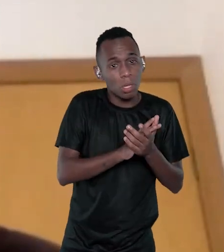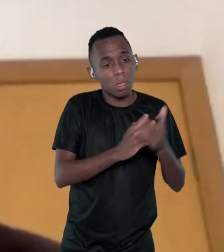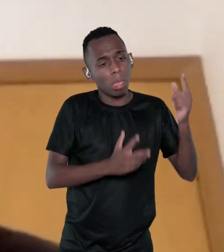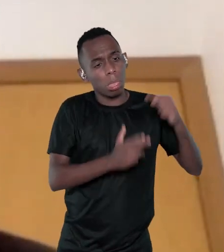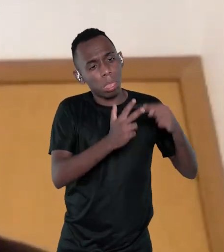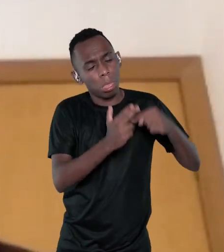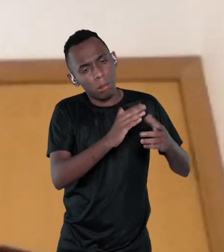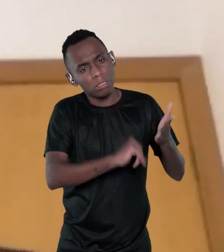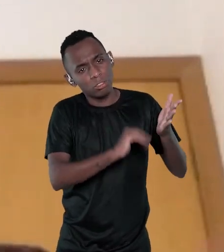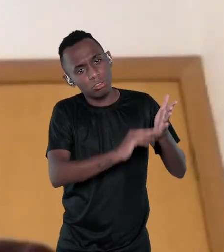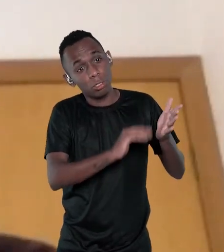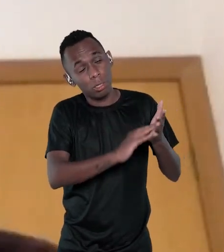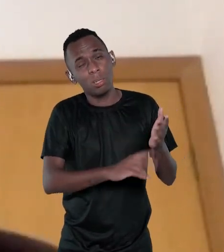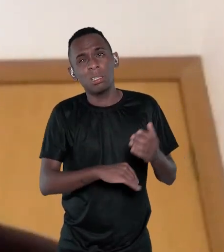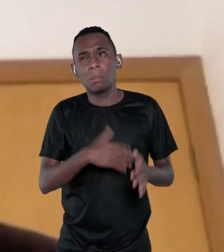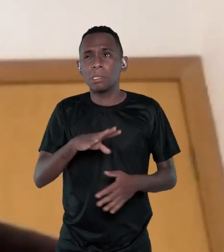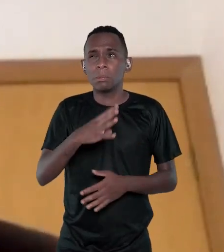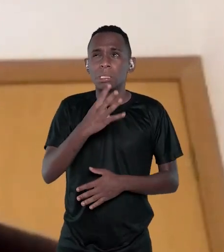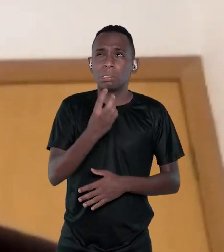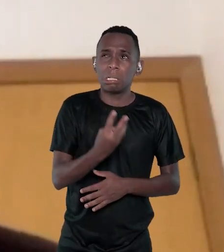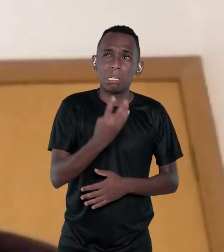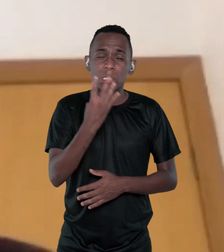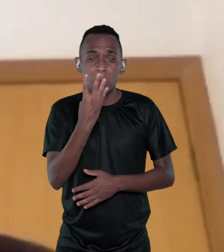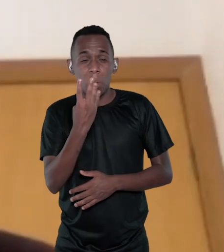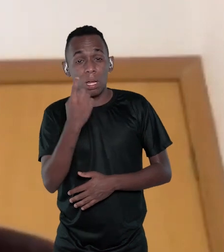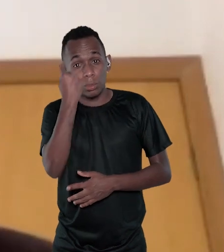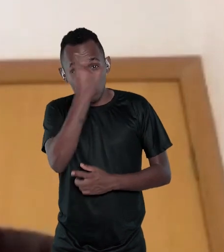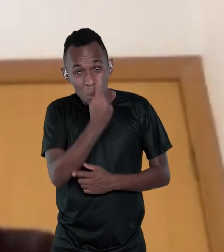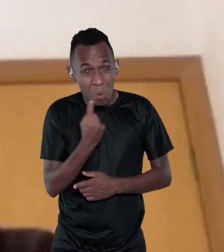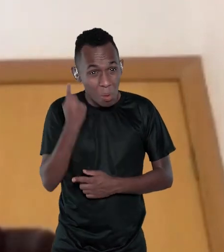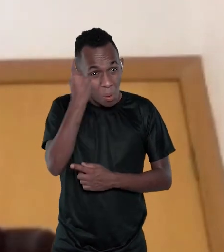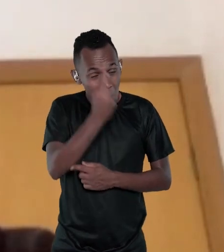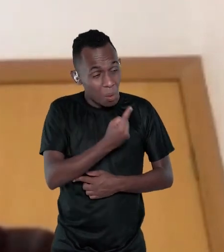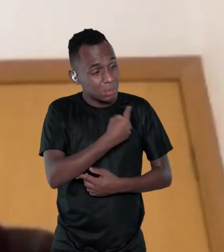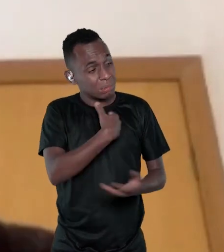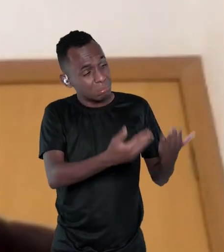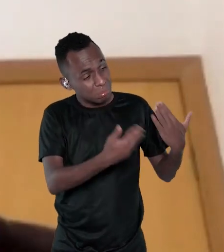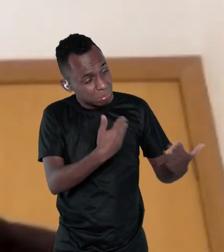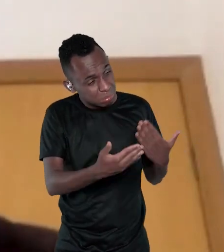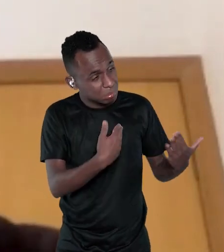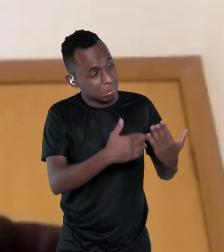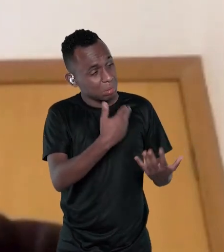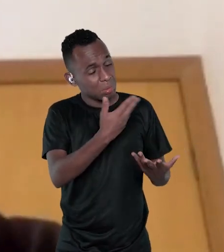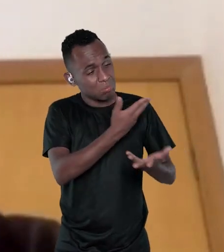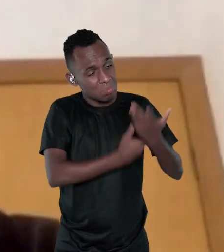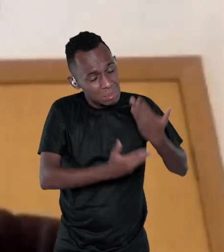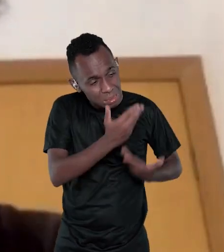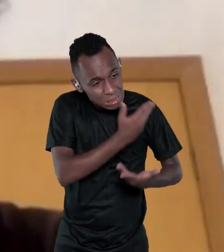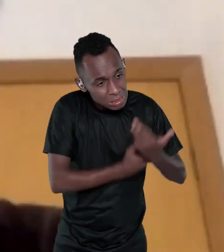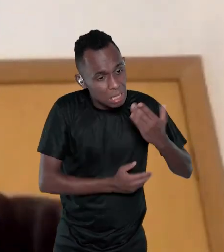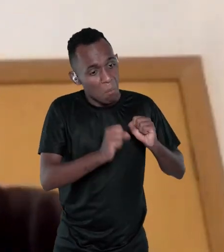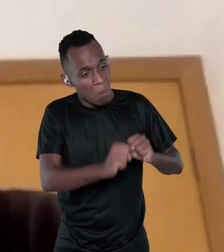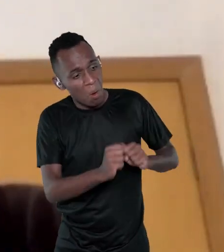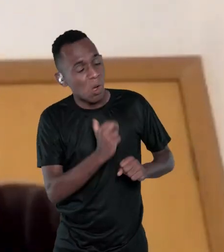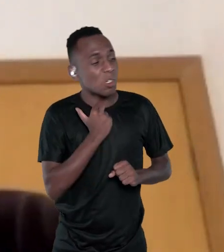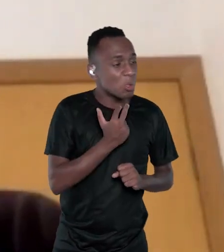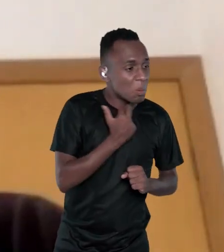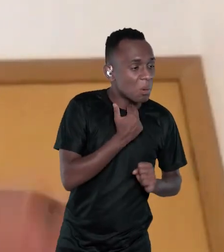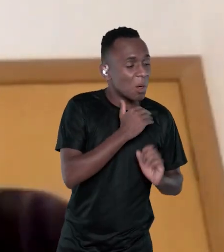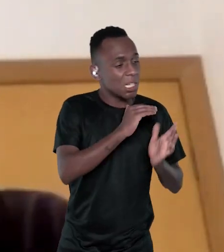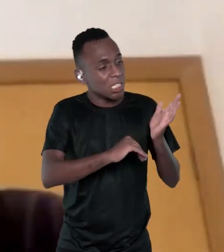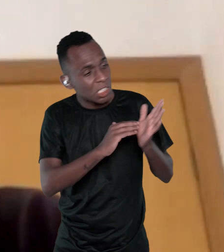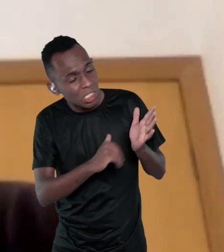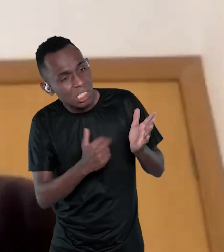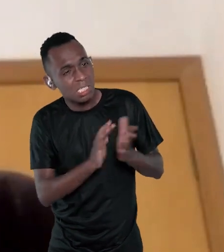E nós ficamos umas 3, 4 horas ante esses censores